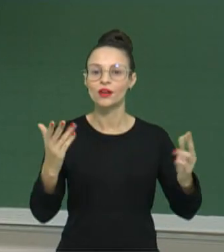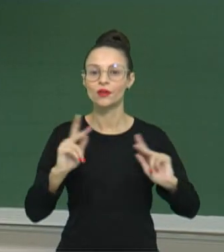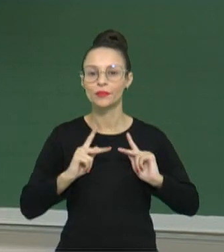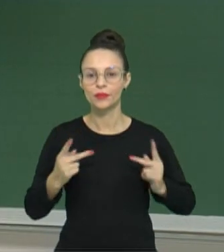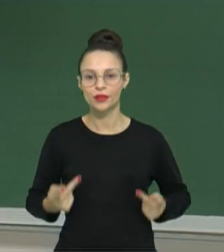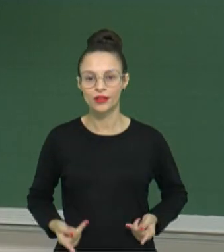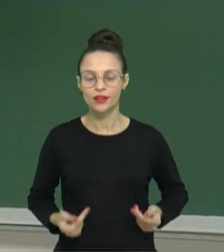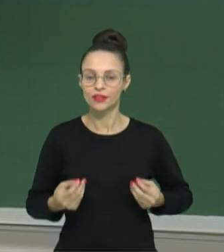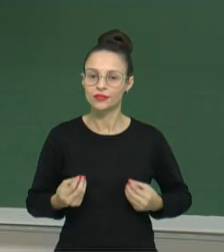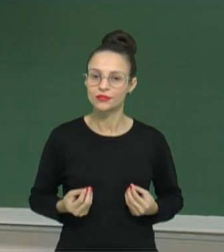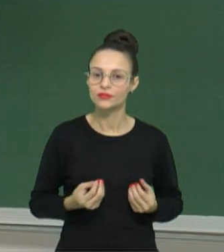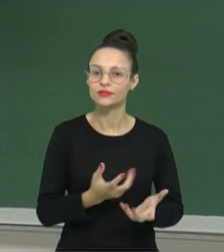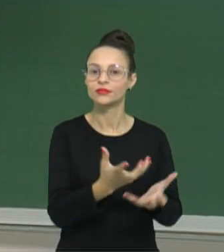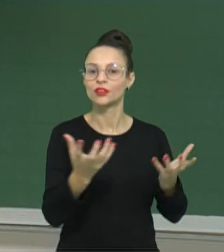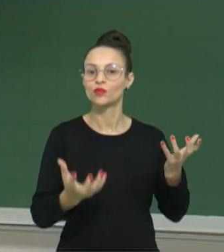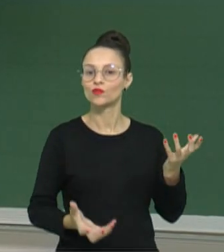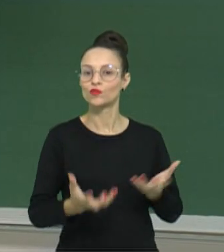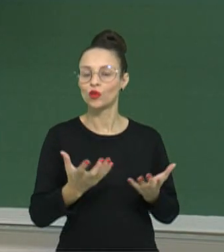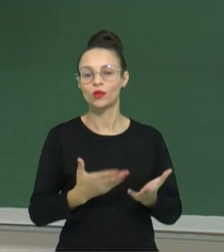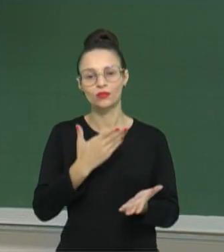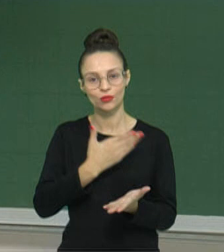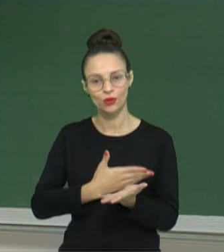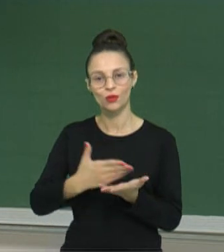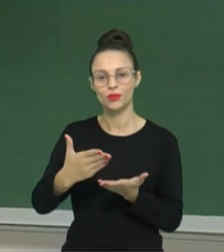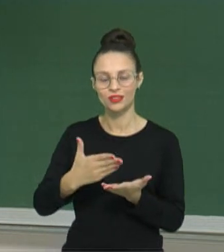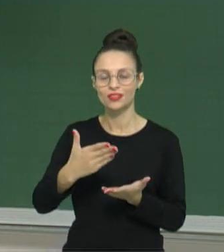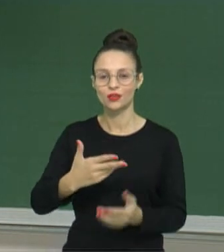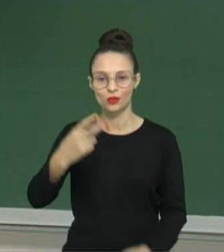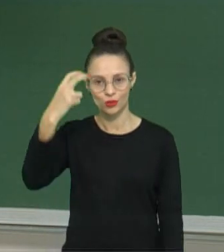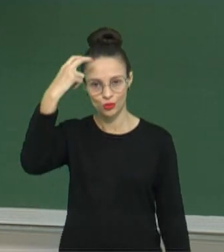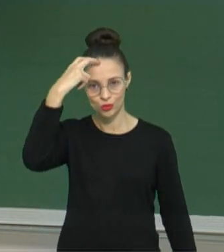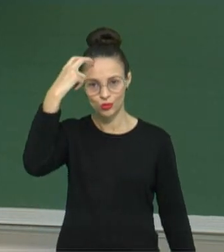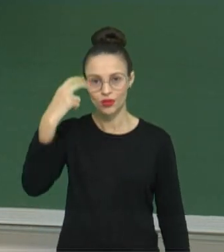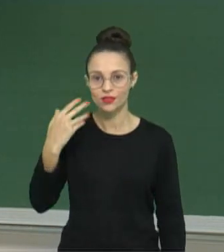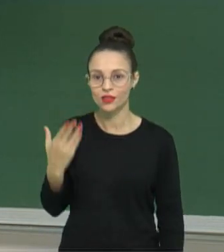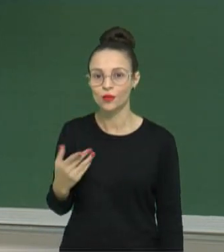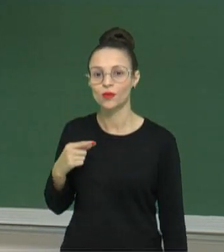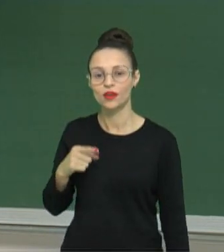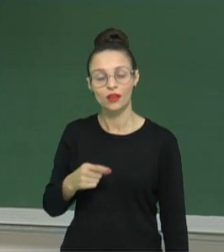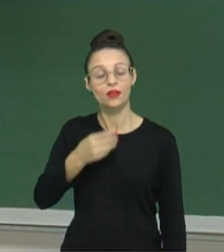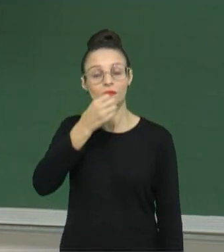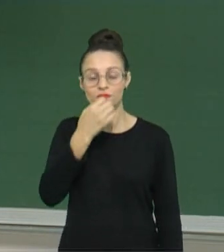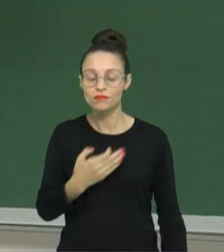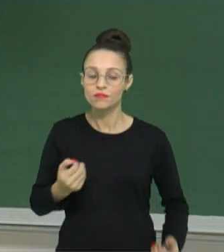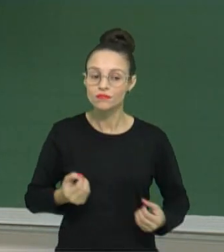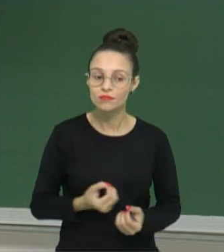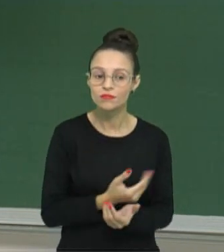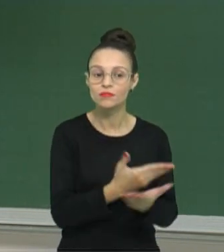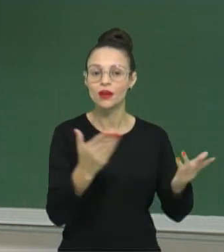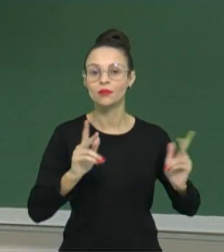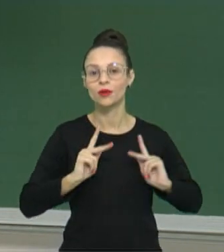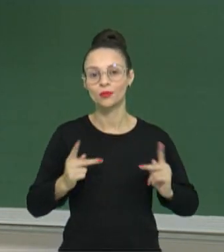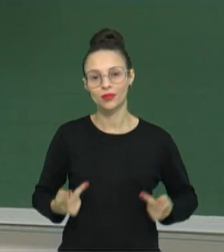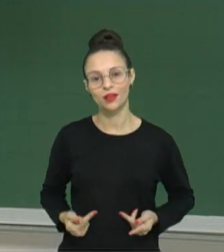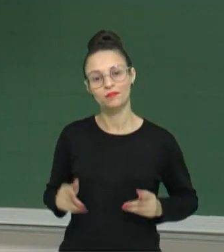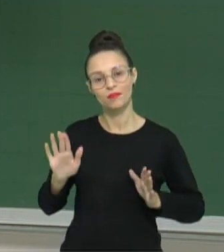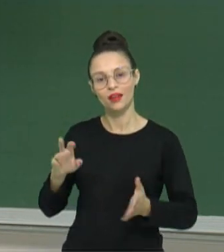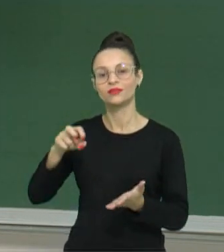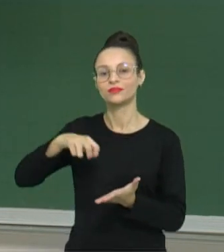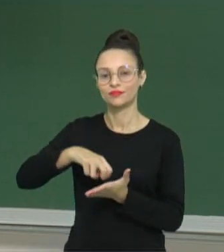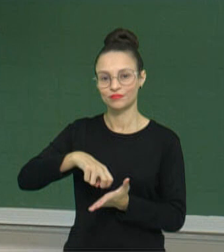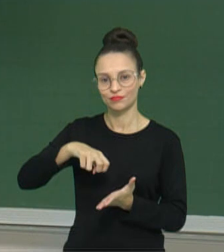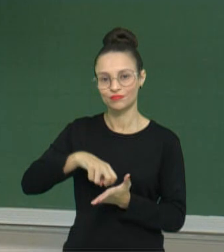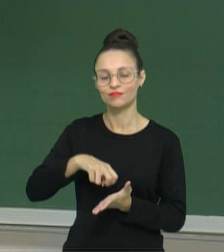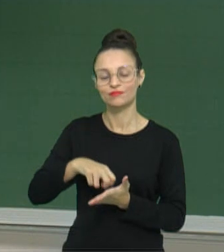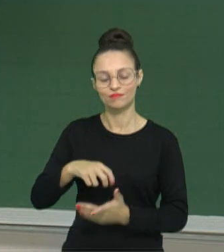e iniciando assim a cultura, conforme o mito conta. Então ele fez um bem para a humanidade, mas ele foi punido por causa deste